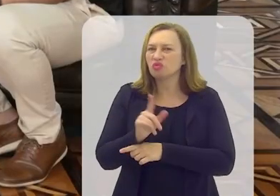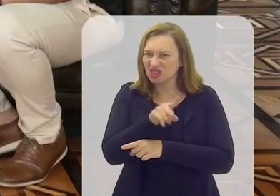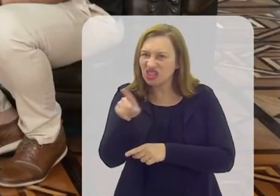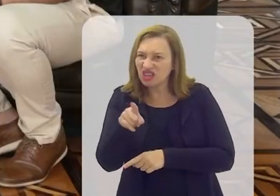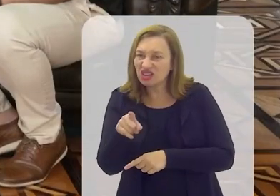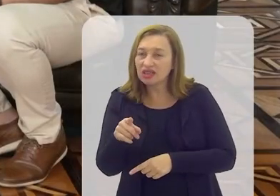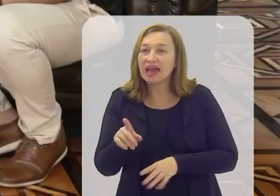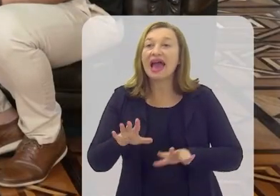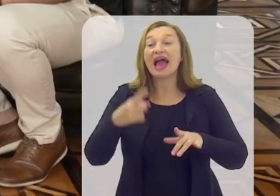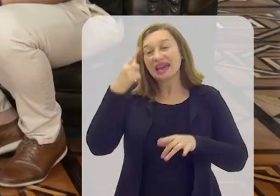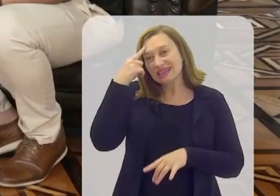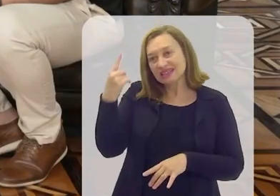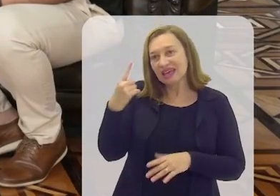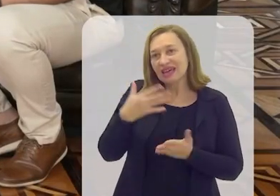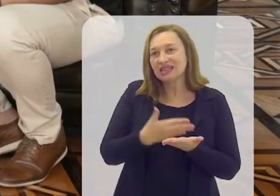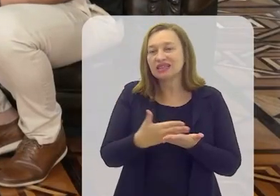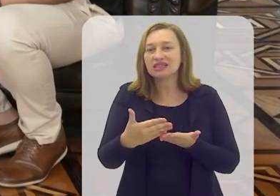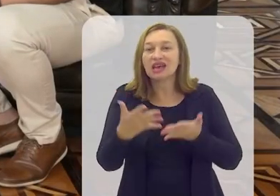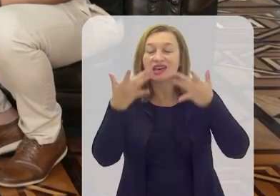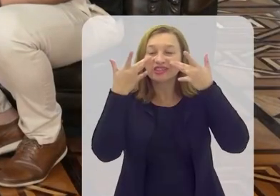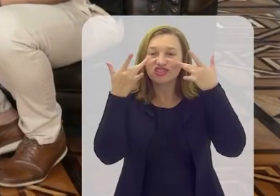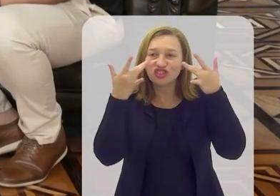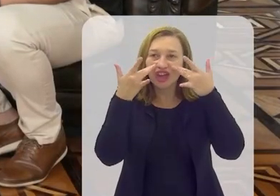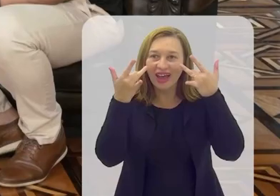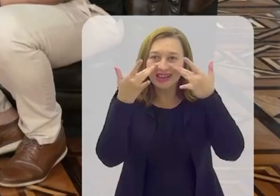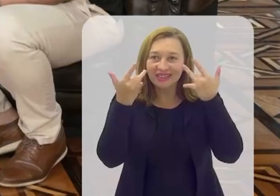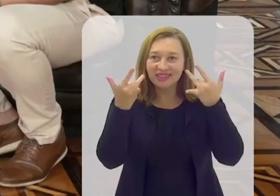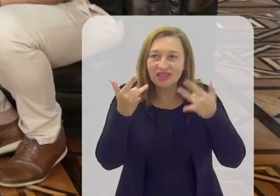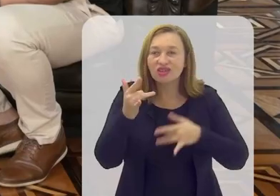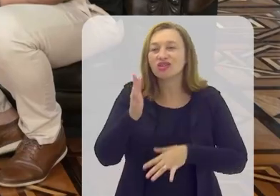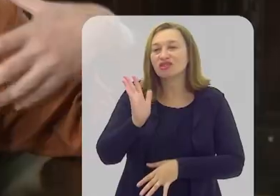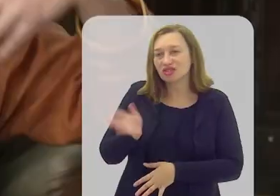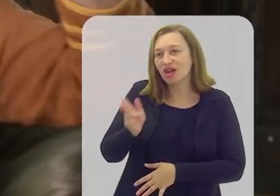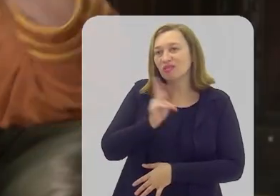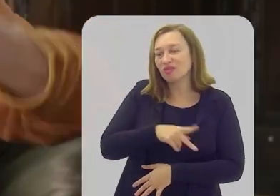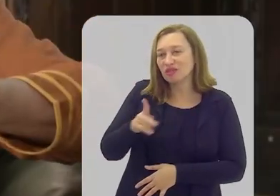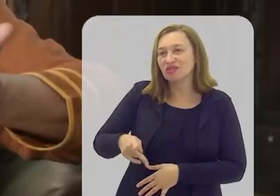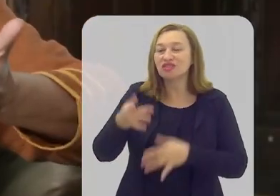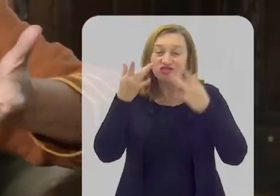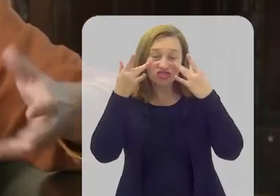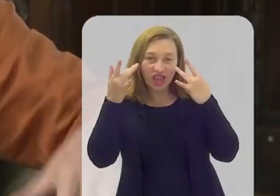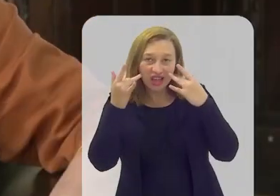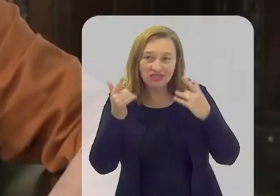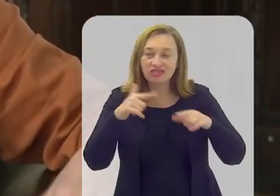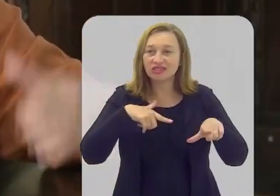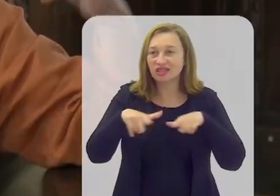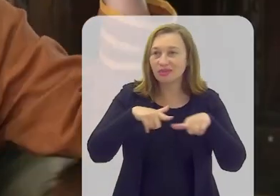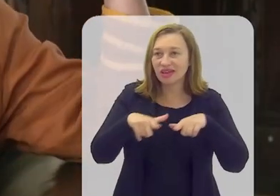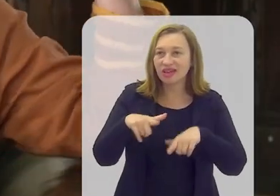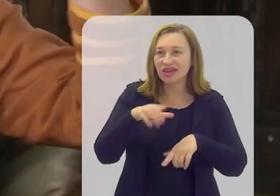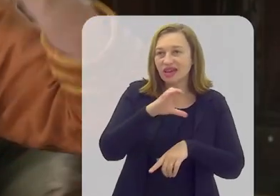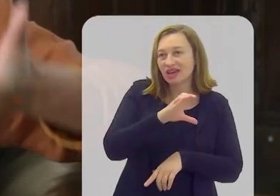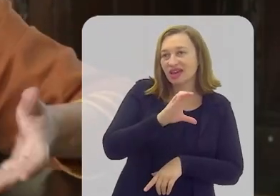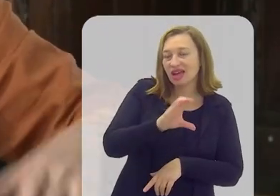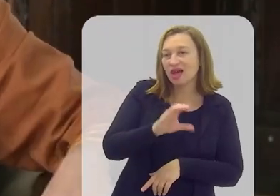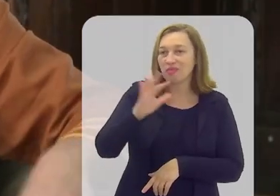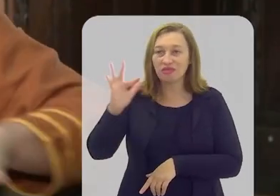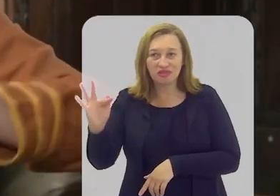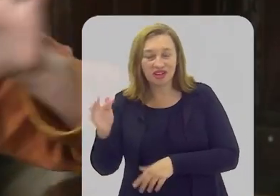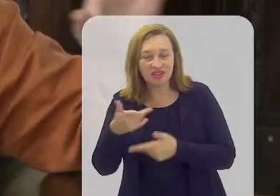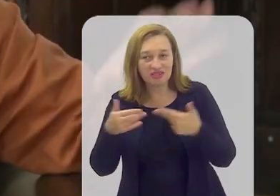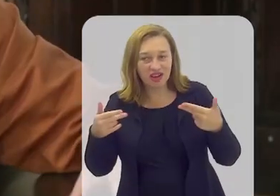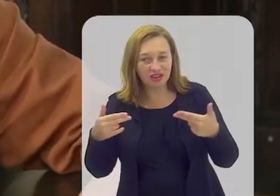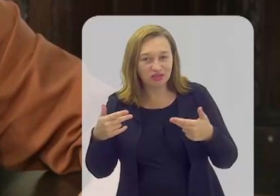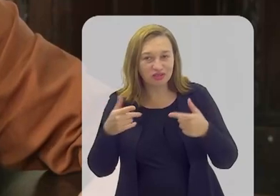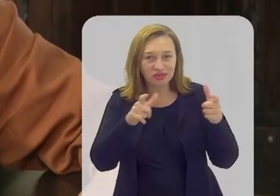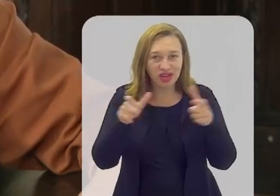vocês mesmos também? A ideia inicial era começar com teatro, porque eu já fui professora de teatro, inclusive trabalhei com teatro em Cabo Frio, no Celeiro Santo, tenho